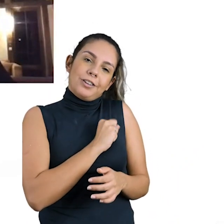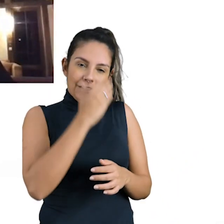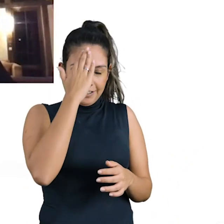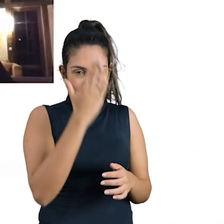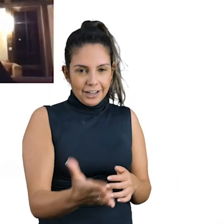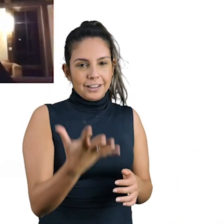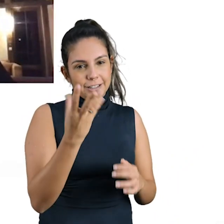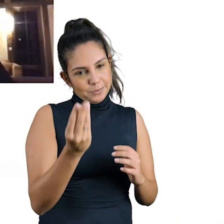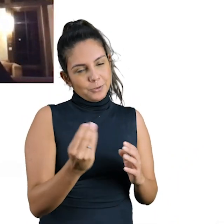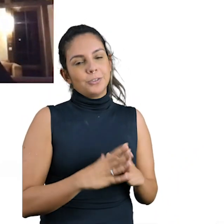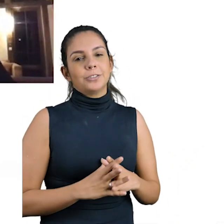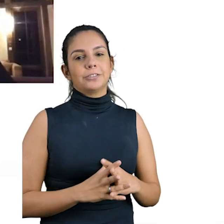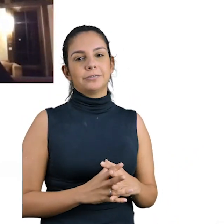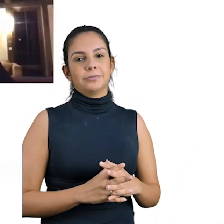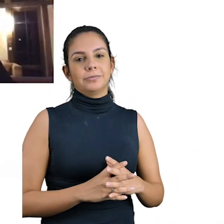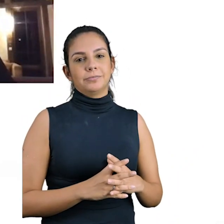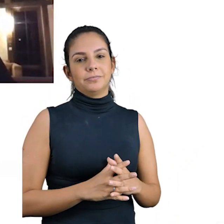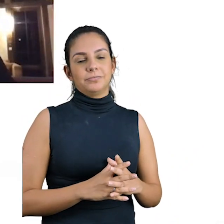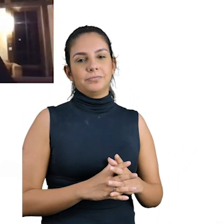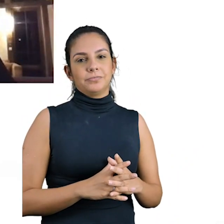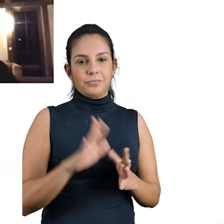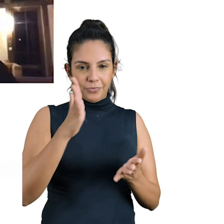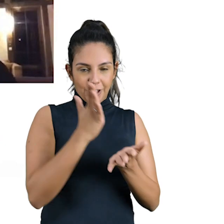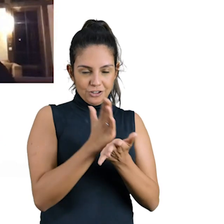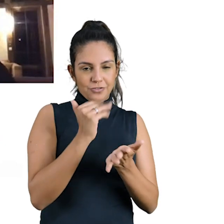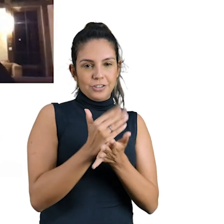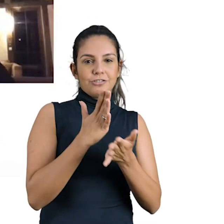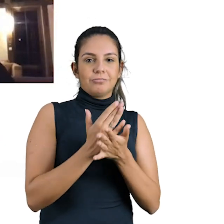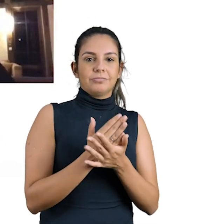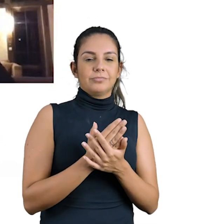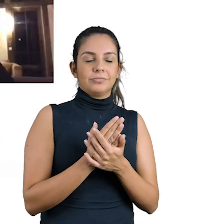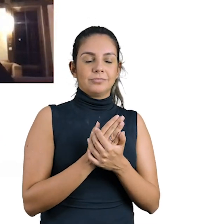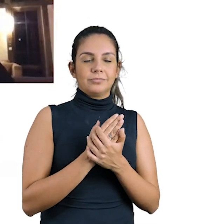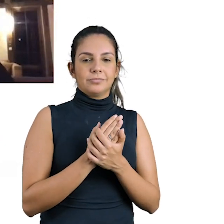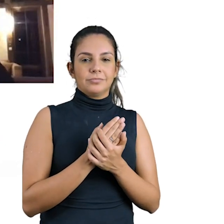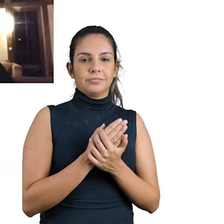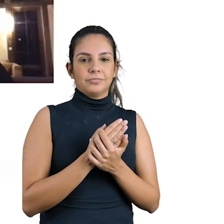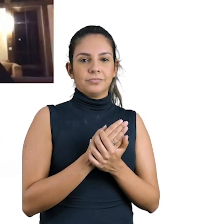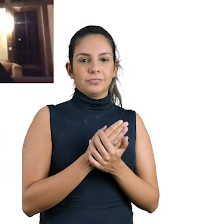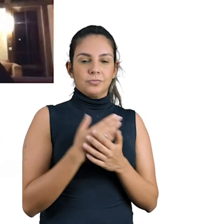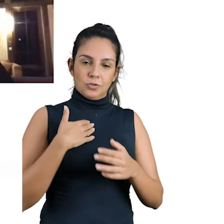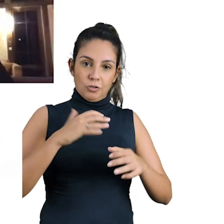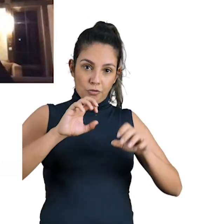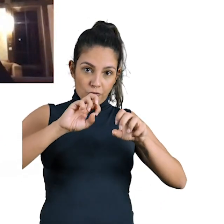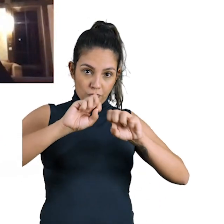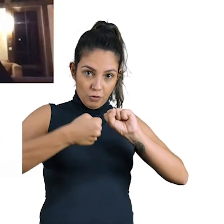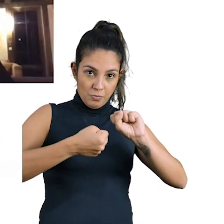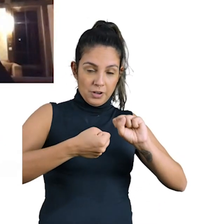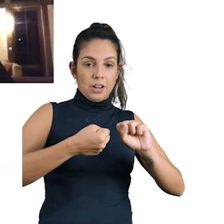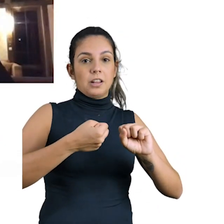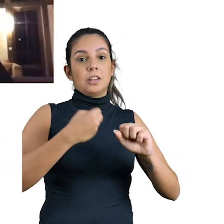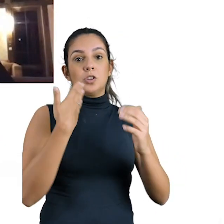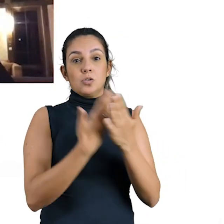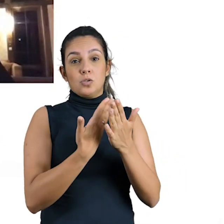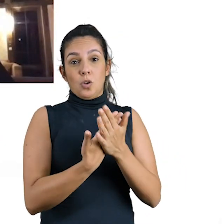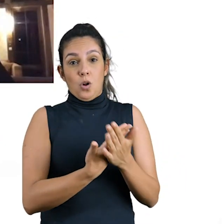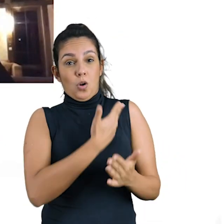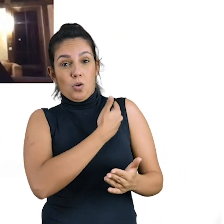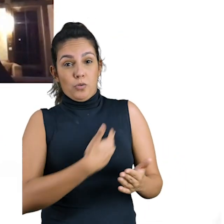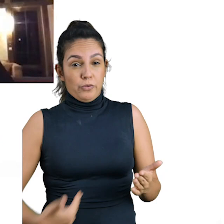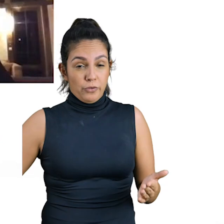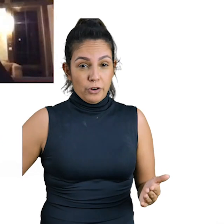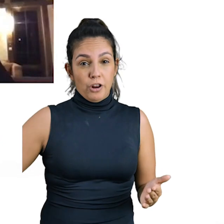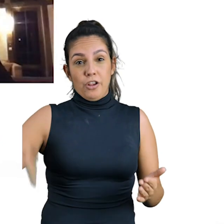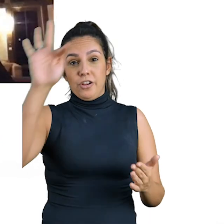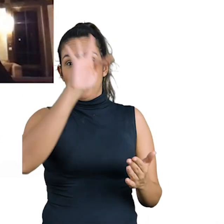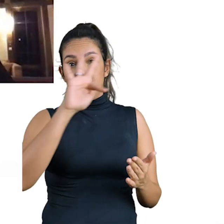afetivas, agradecem muito. Então, é uma forma de dividir, né? Afonso, eu fui formada pela escola pública,